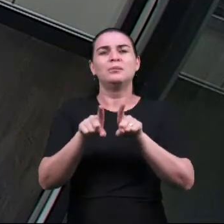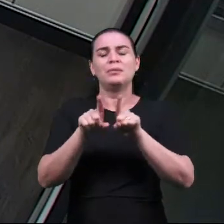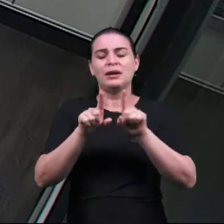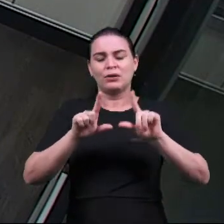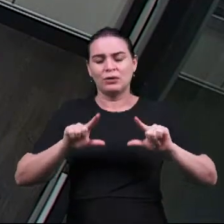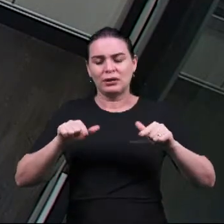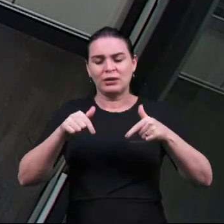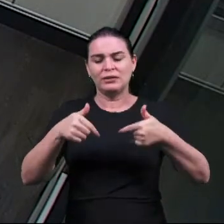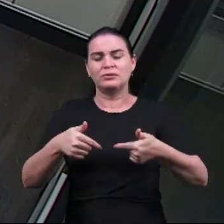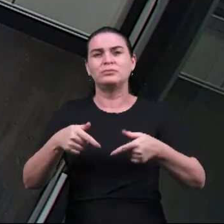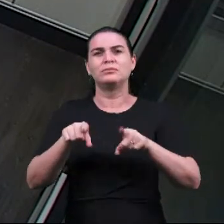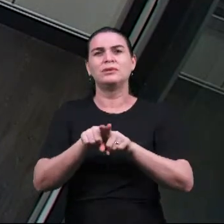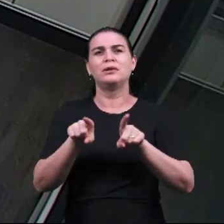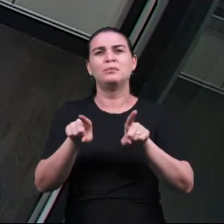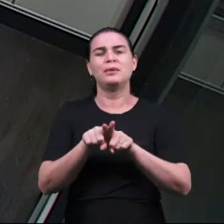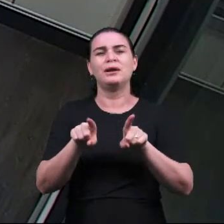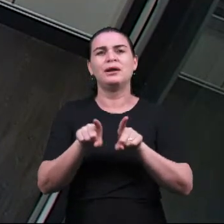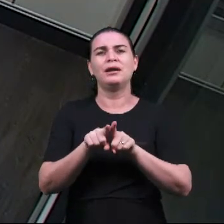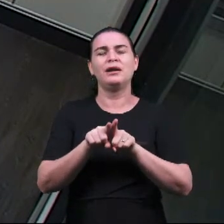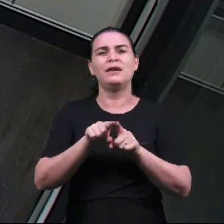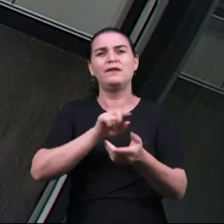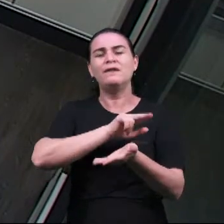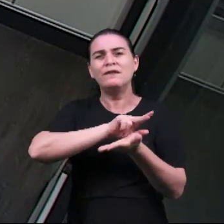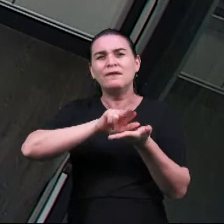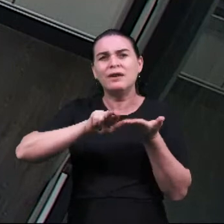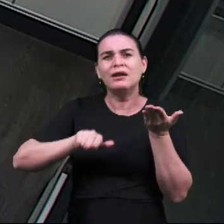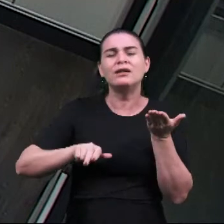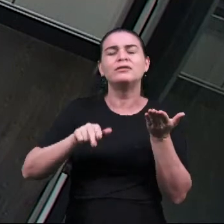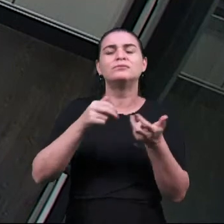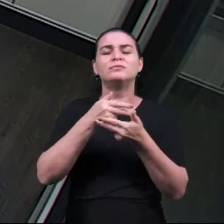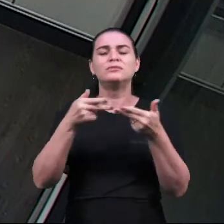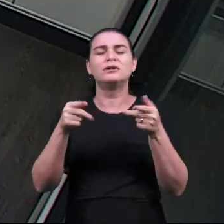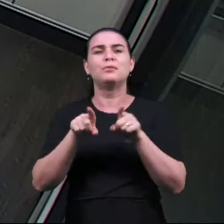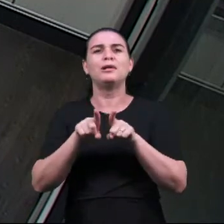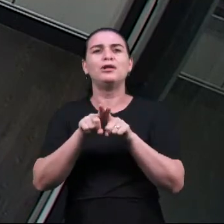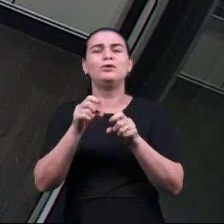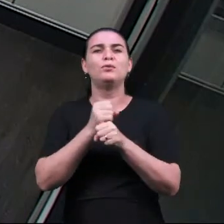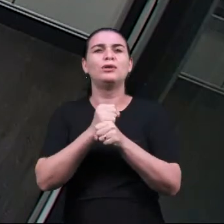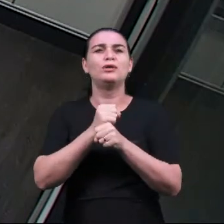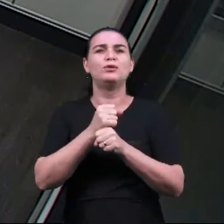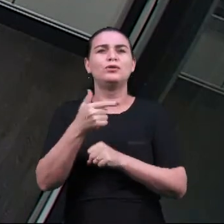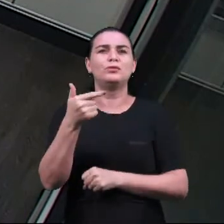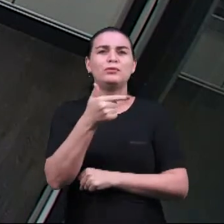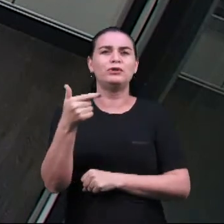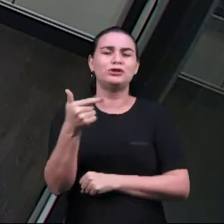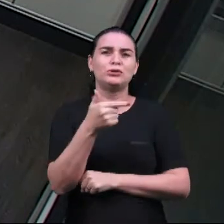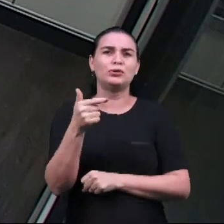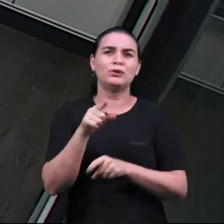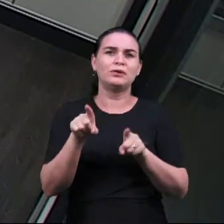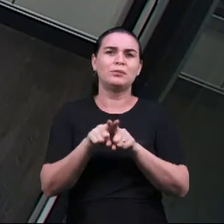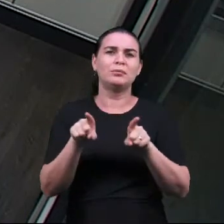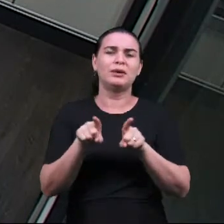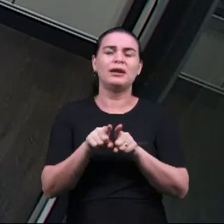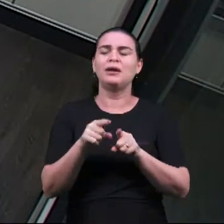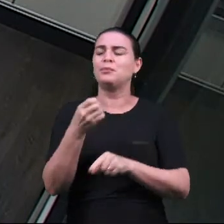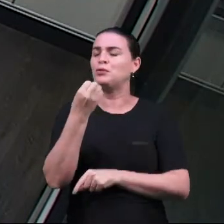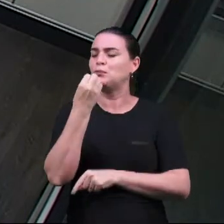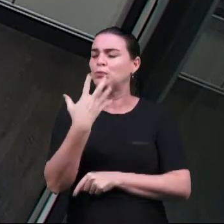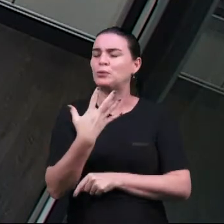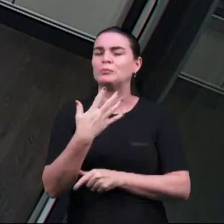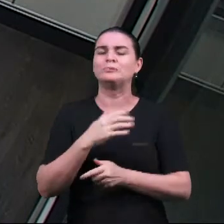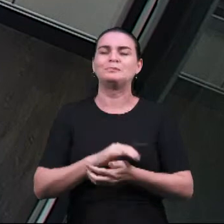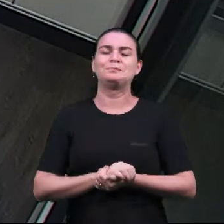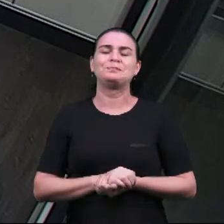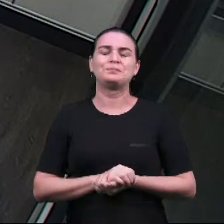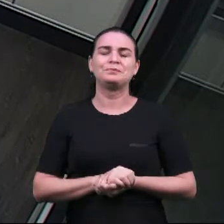ação e tem rendido muitos frutos. E 2022 é uma expectativa muito boa, né, pastor? É verdade.